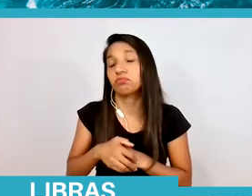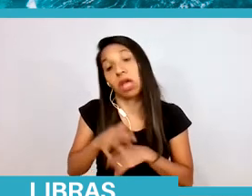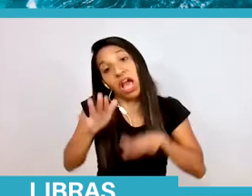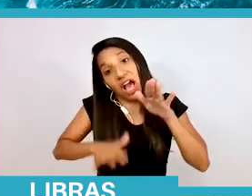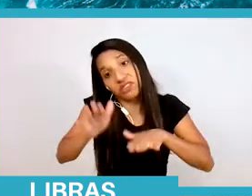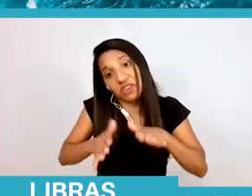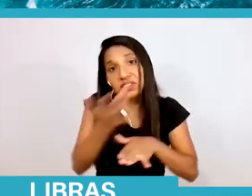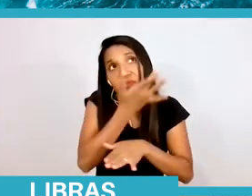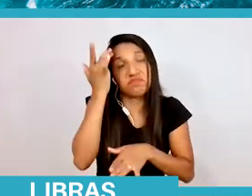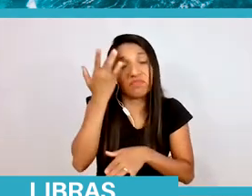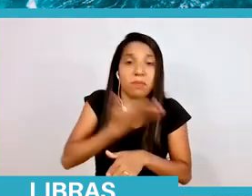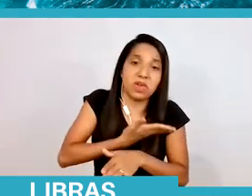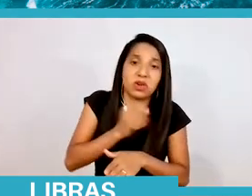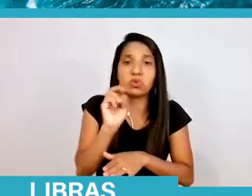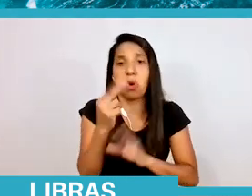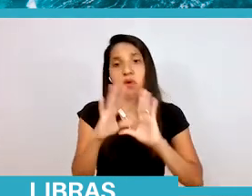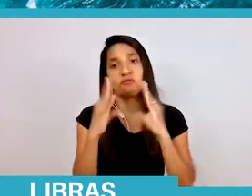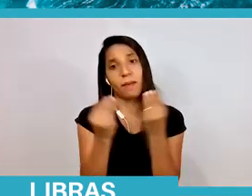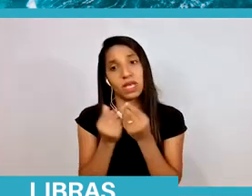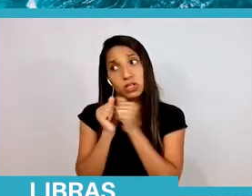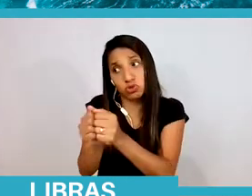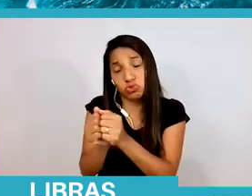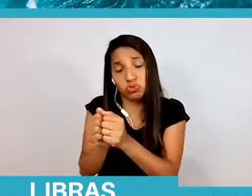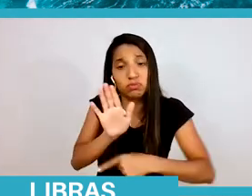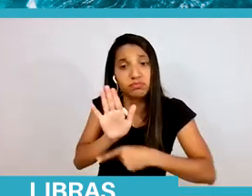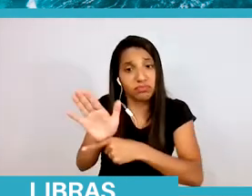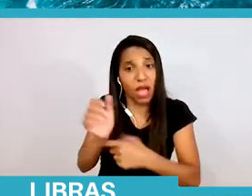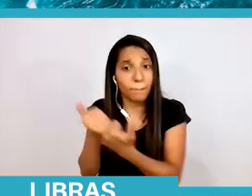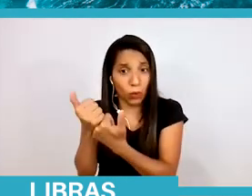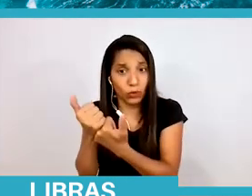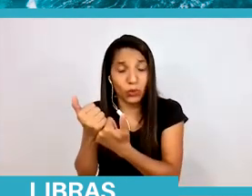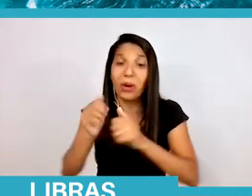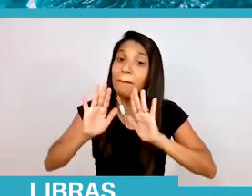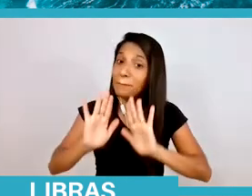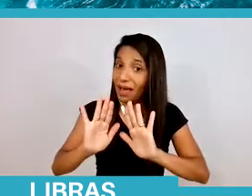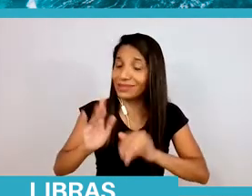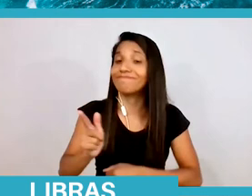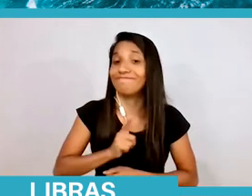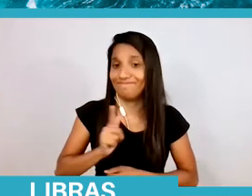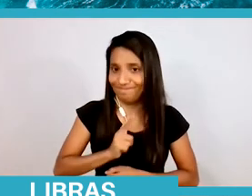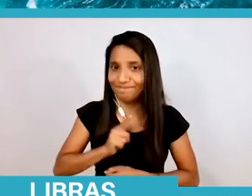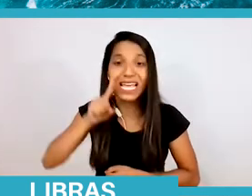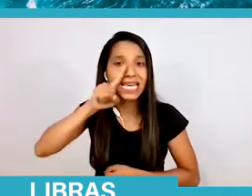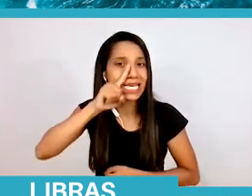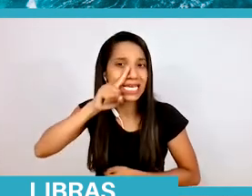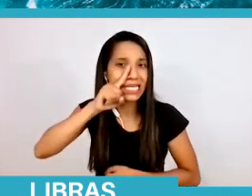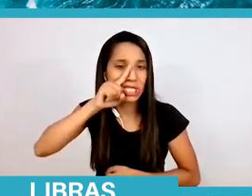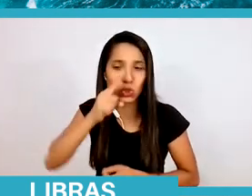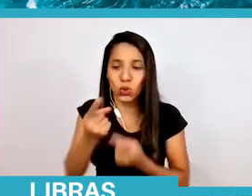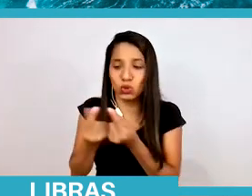de trabalho, algum familiar. Independentemente disso, o risco financeiro ainda vai ficar com